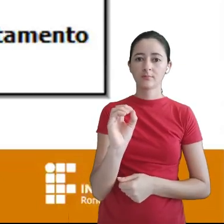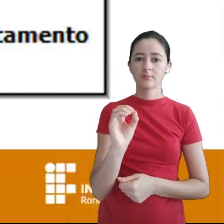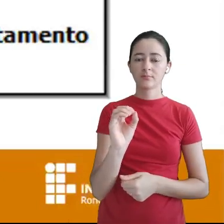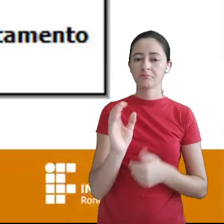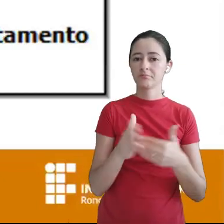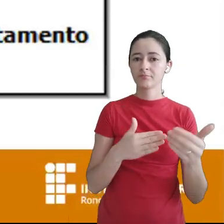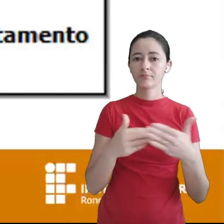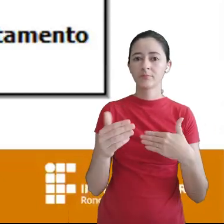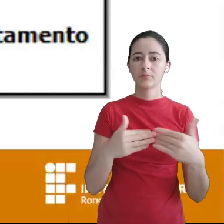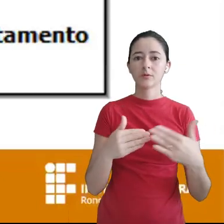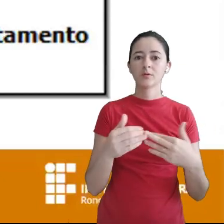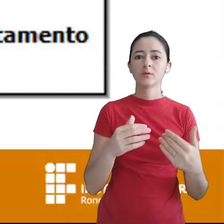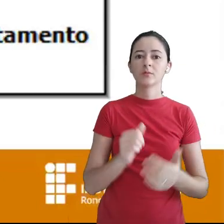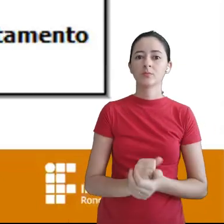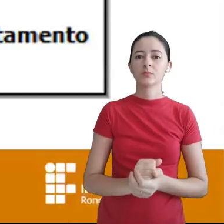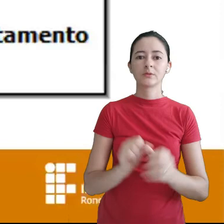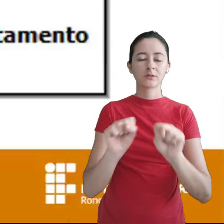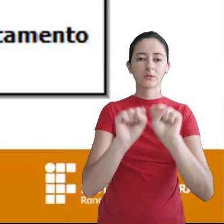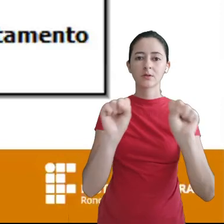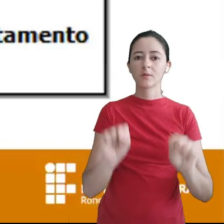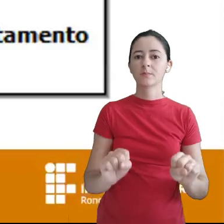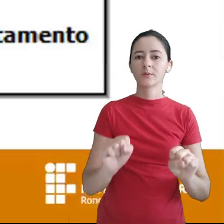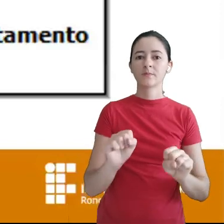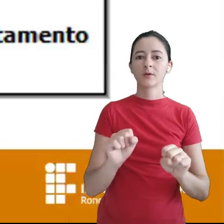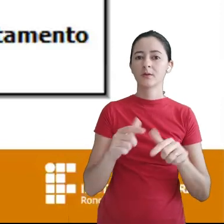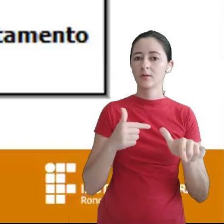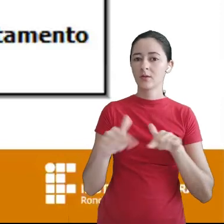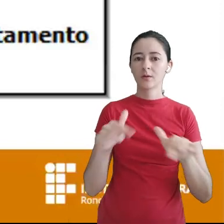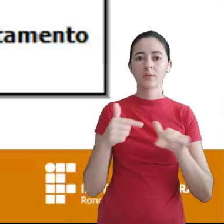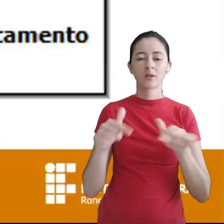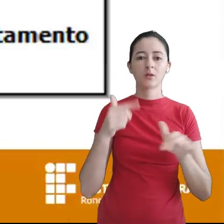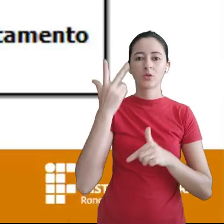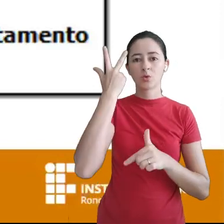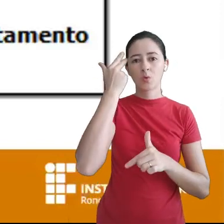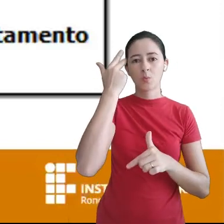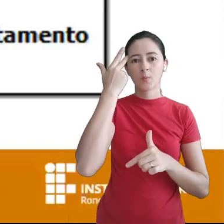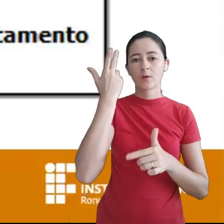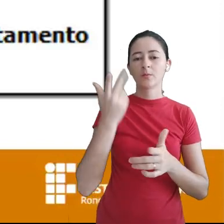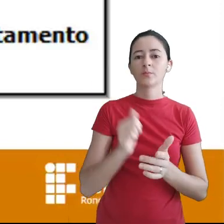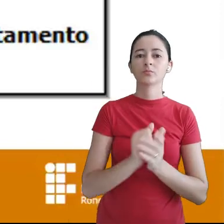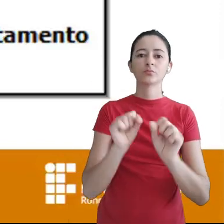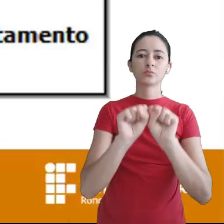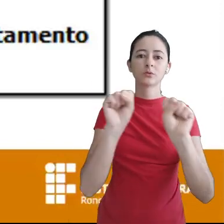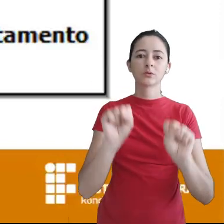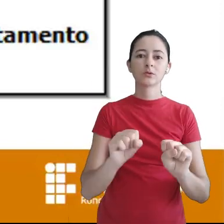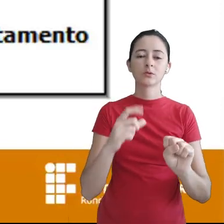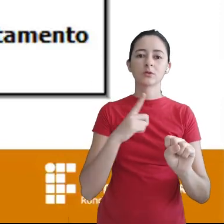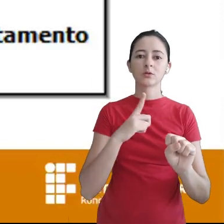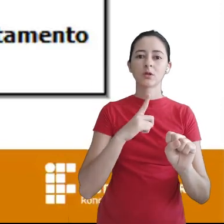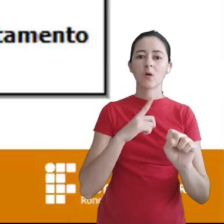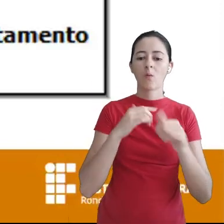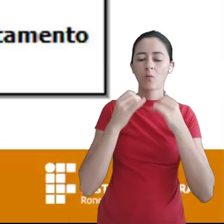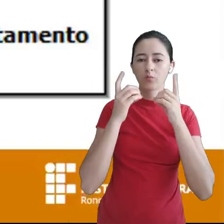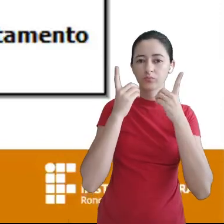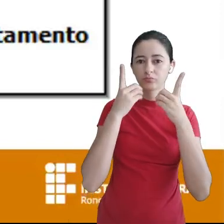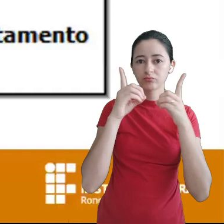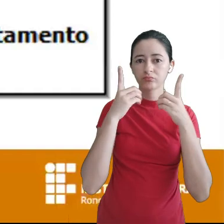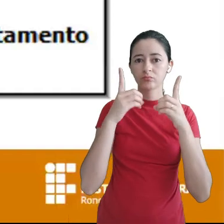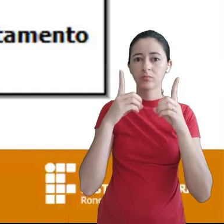0, por exemplo, que nada depende um do outro. Esse sistema vai funcionar? Vai. Vai ter problemas aí de